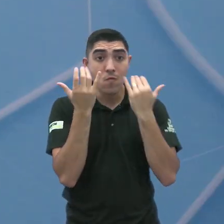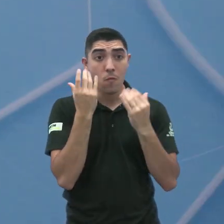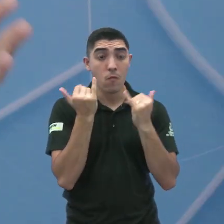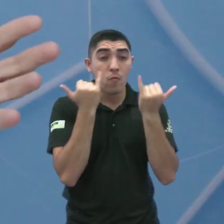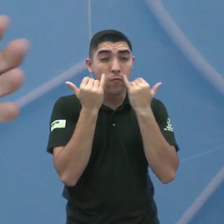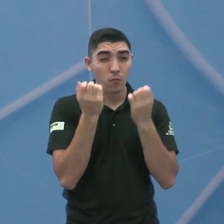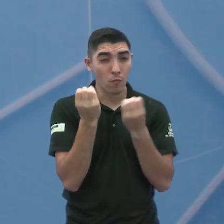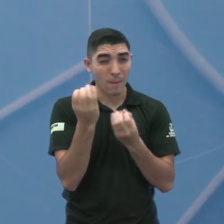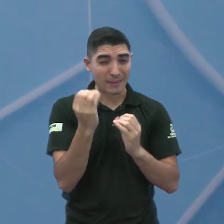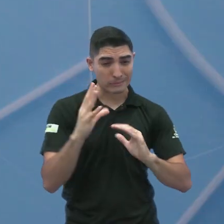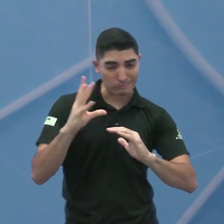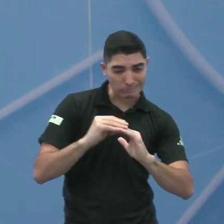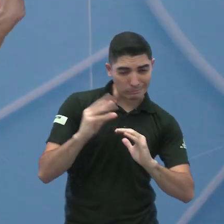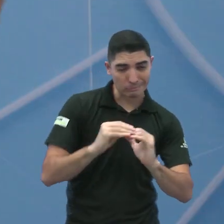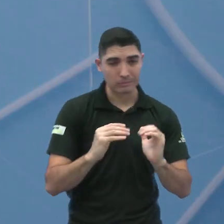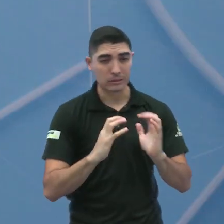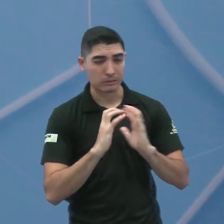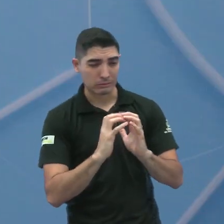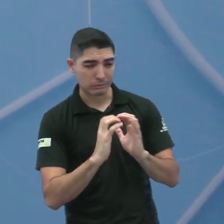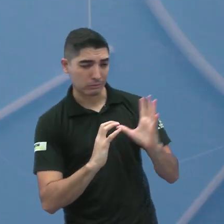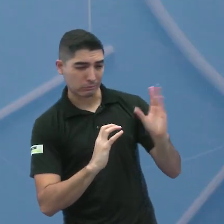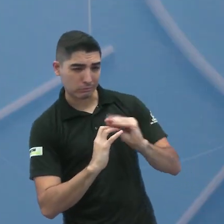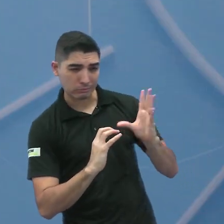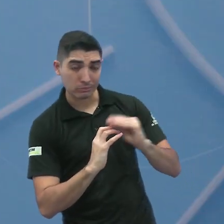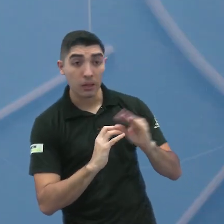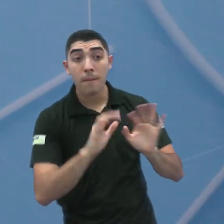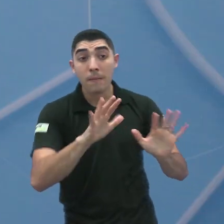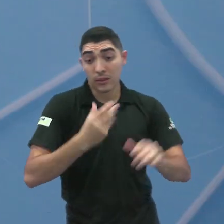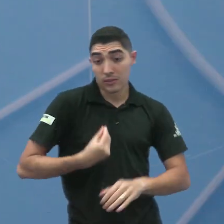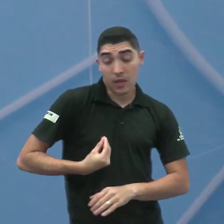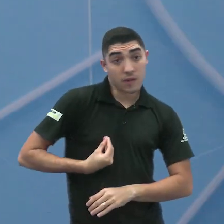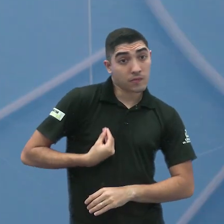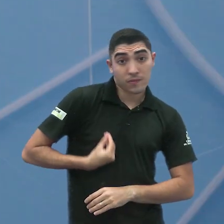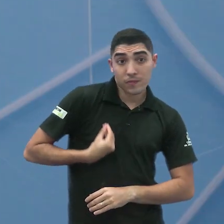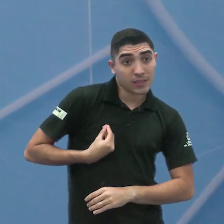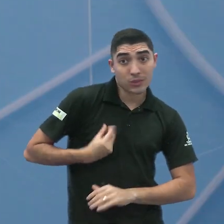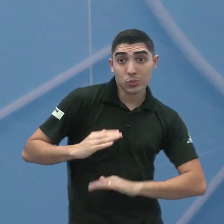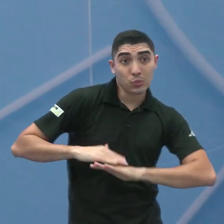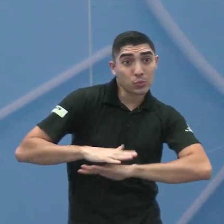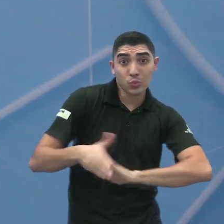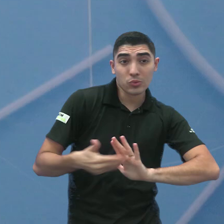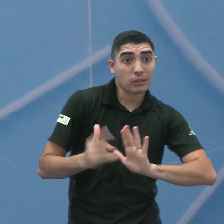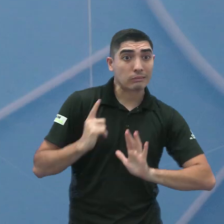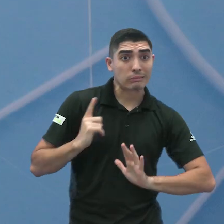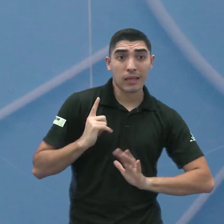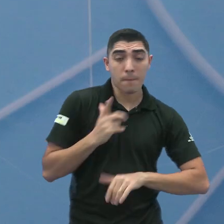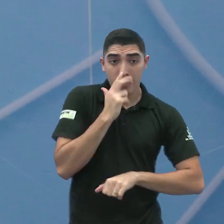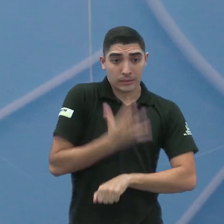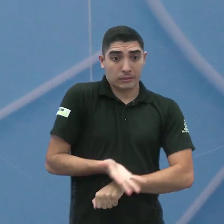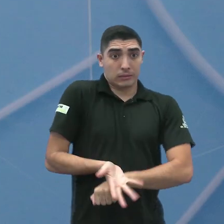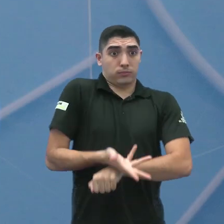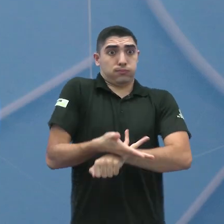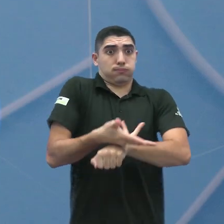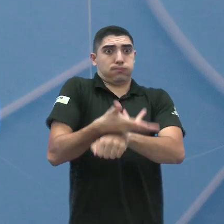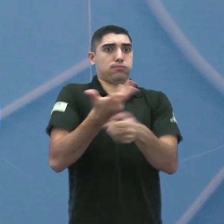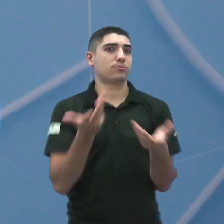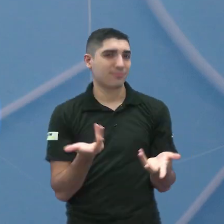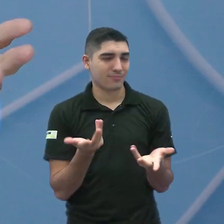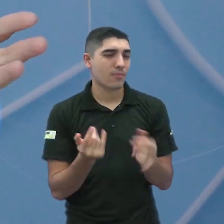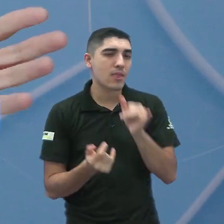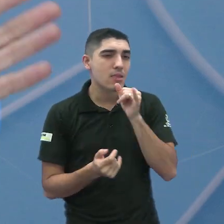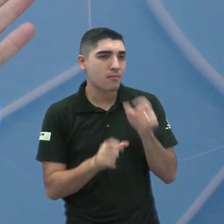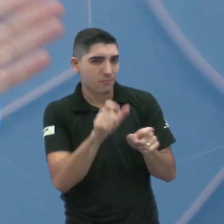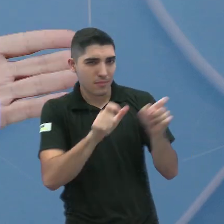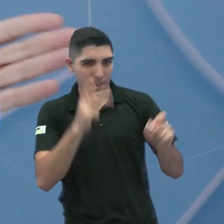falando só de telas, mas a vida como um todo está numa velocidade, eu costumo muito maior do que deveria ser. Costumo falar que o